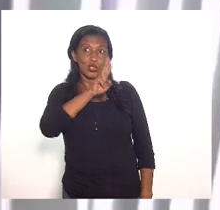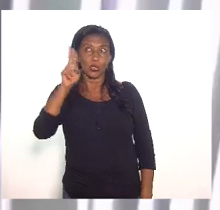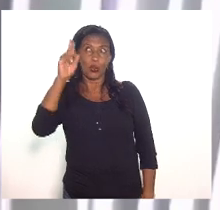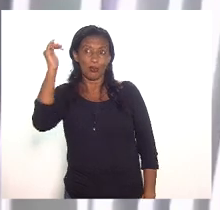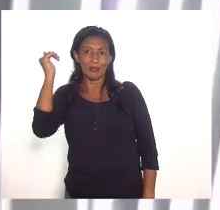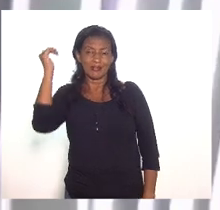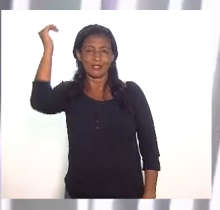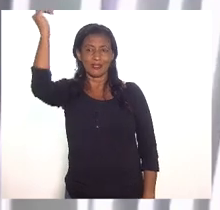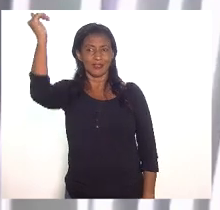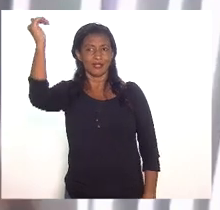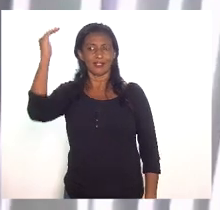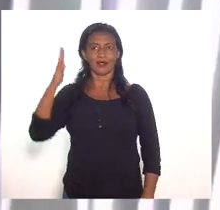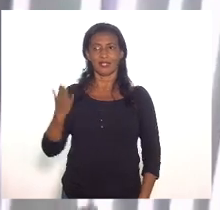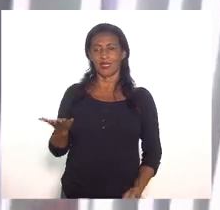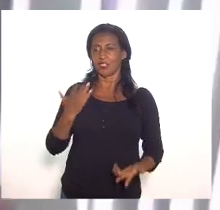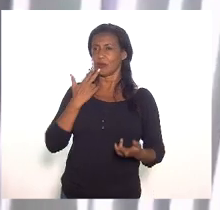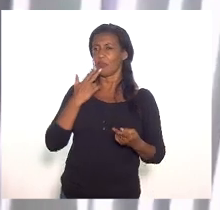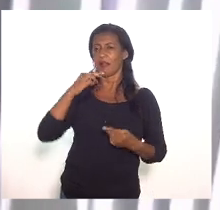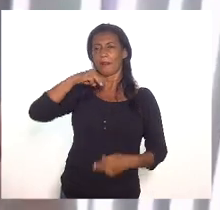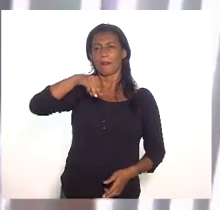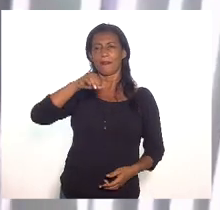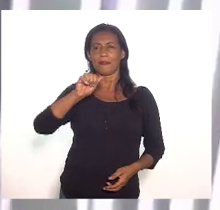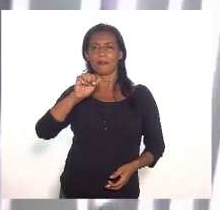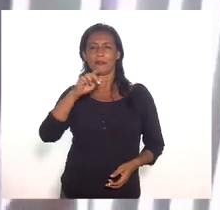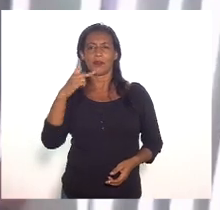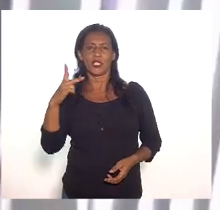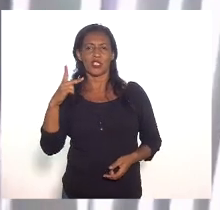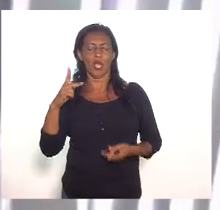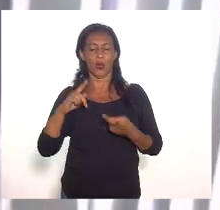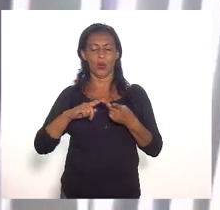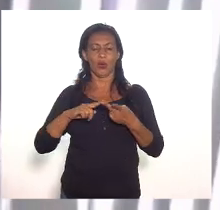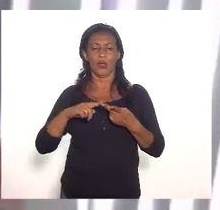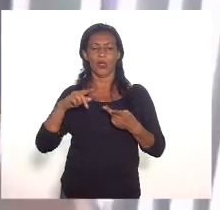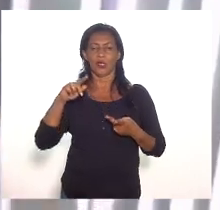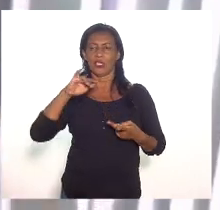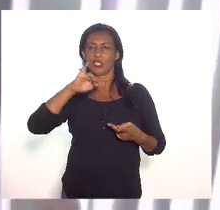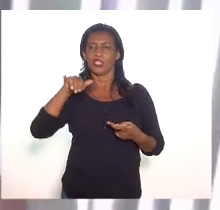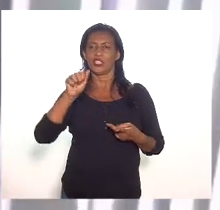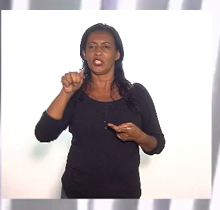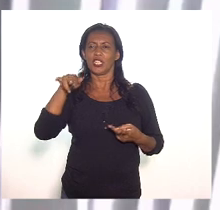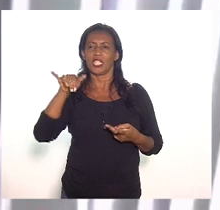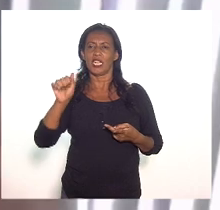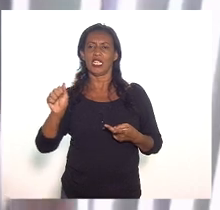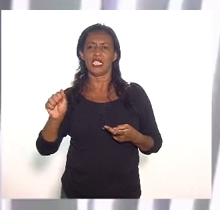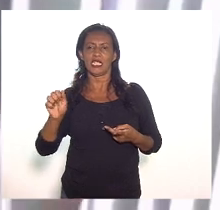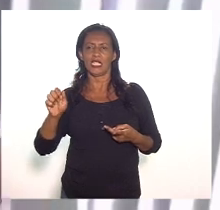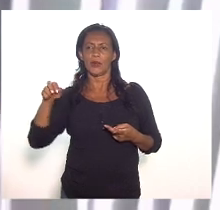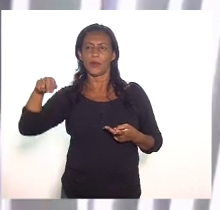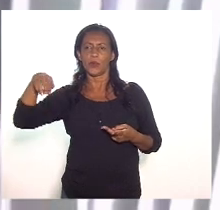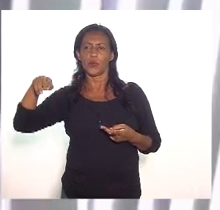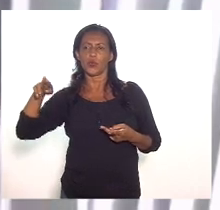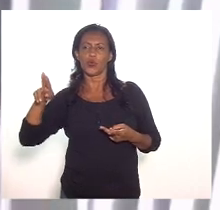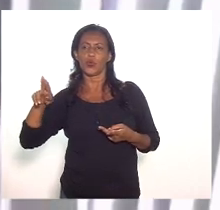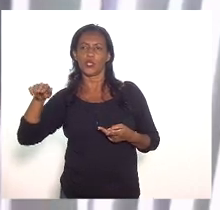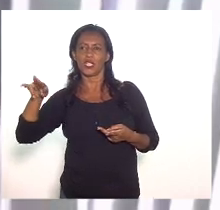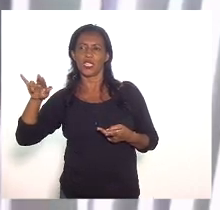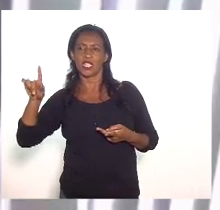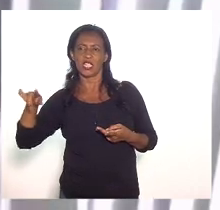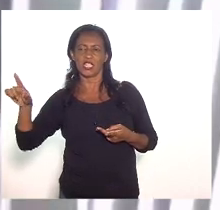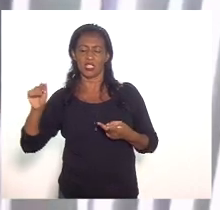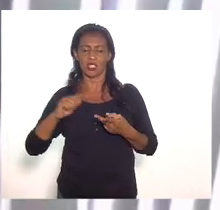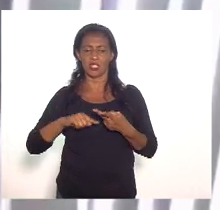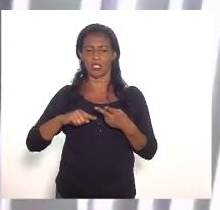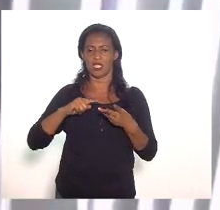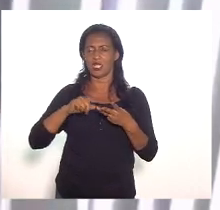falar, por exemplo, de Michel Misse, pode falar de Inácio Cano, pode falar de Jaqueline Muniz, de Julita Lengruber, enfim,